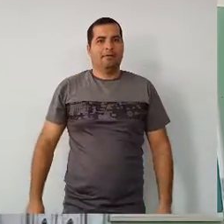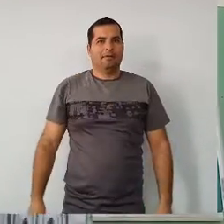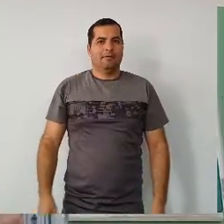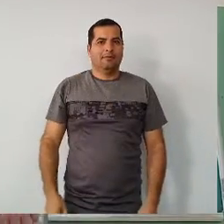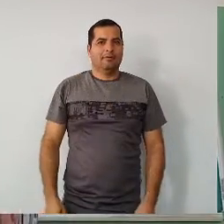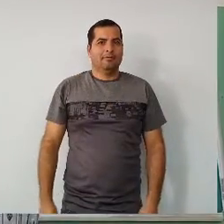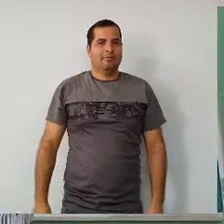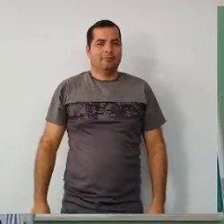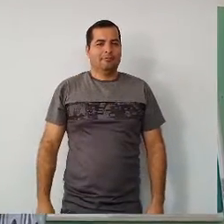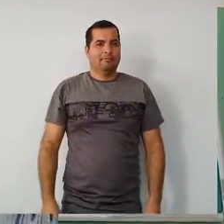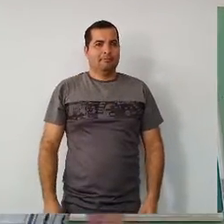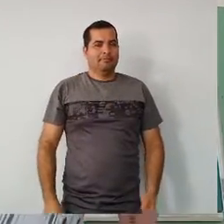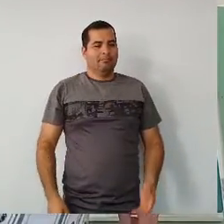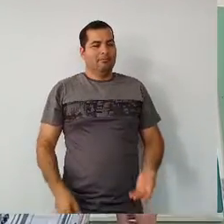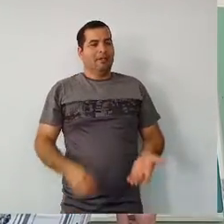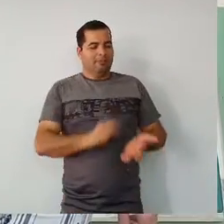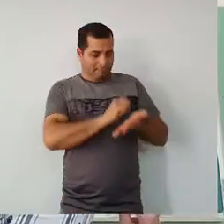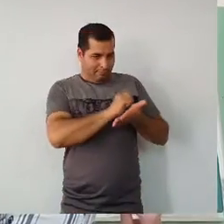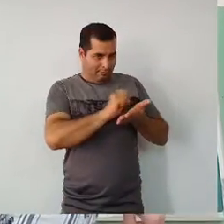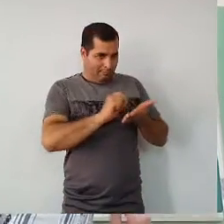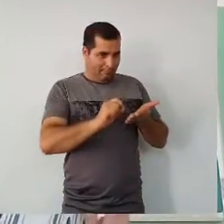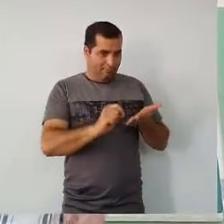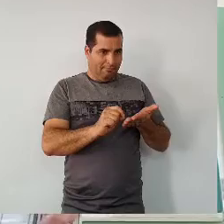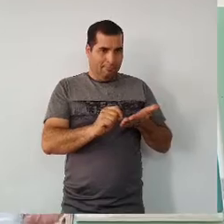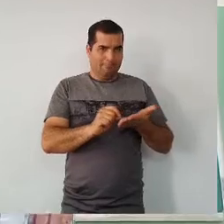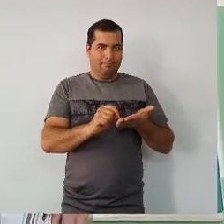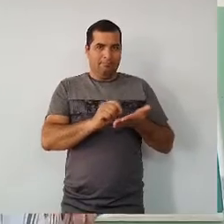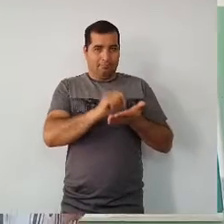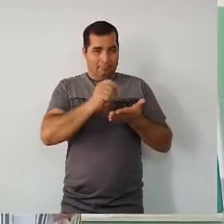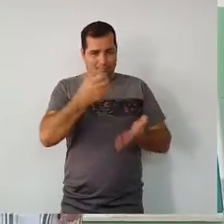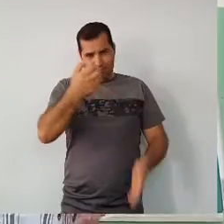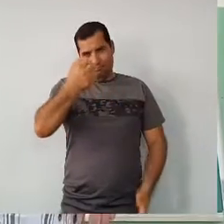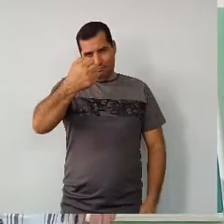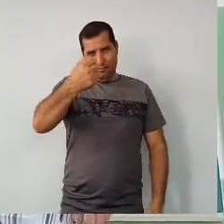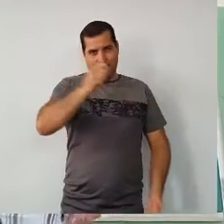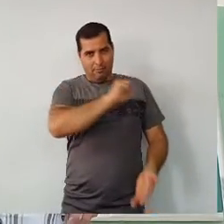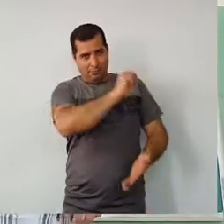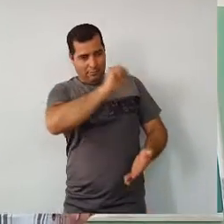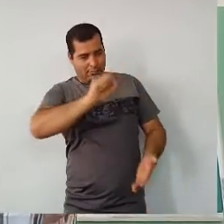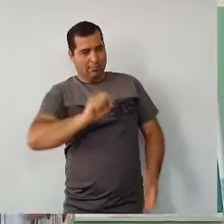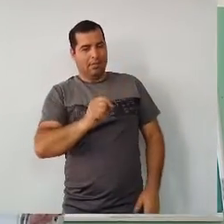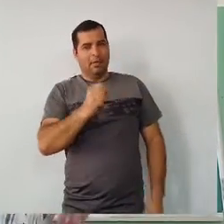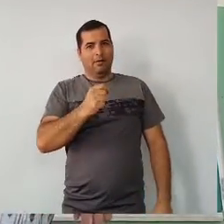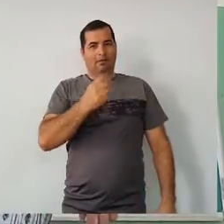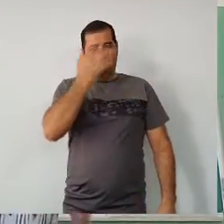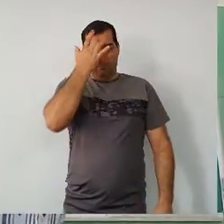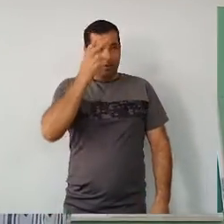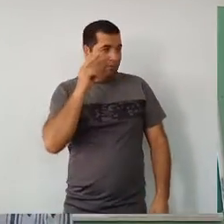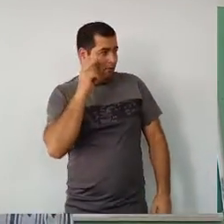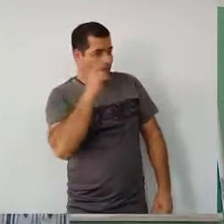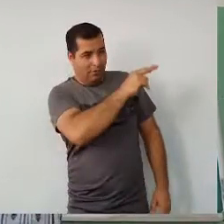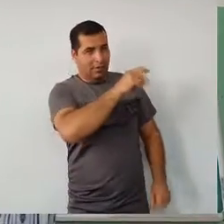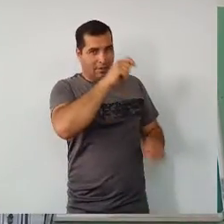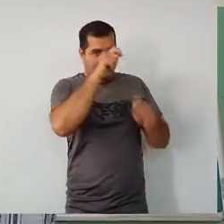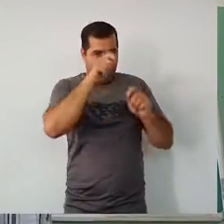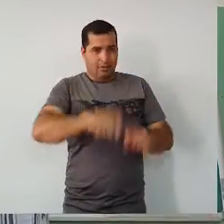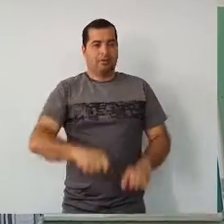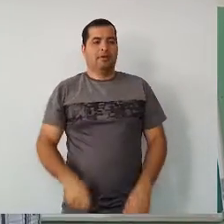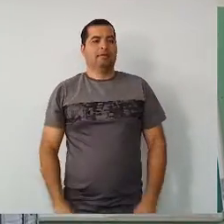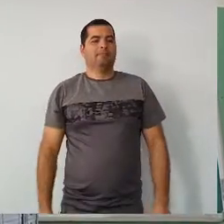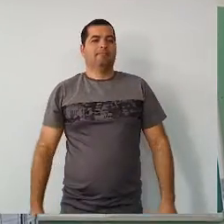identificar, não é? Então, eu vou escrever de branco, vou escrever com giz branco para ficar melhor para você